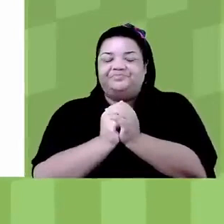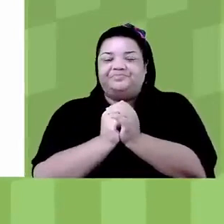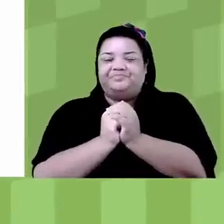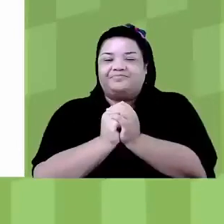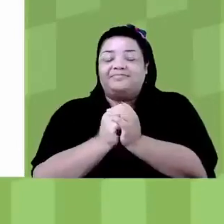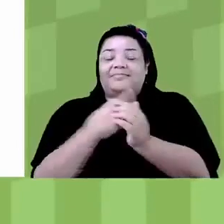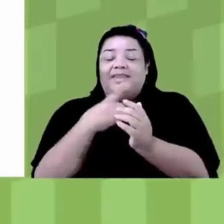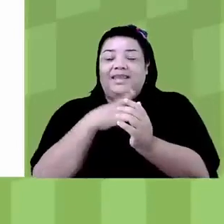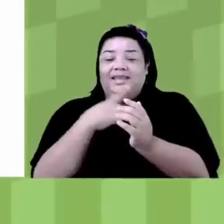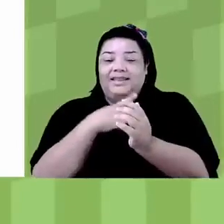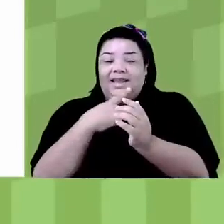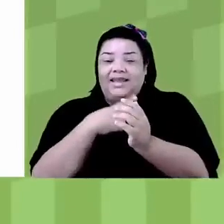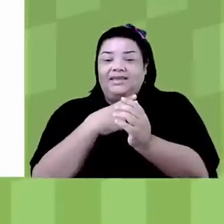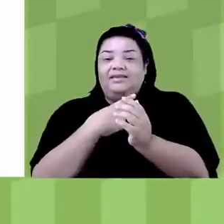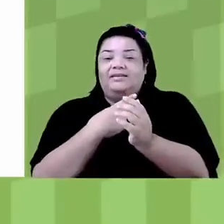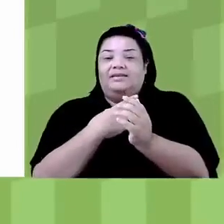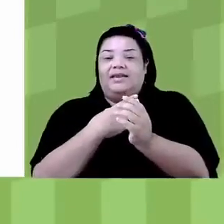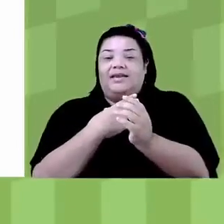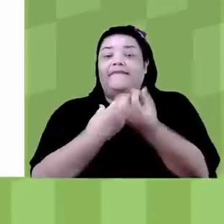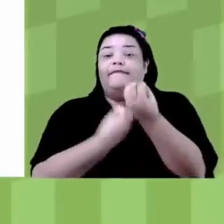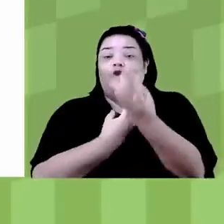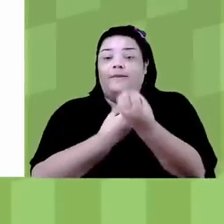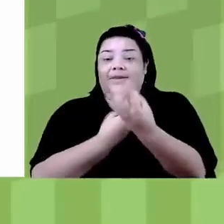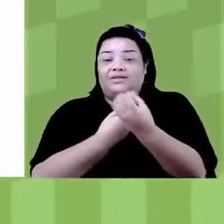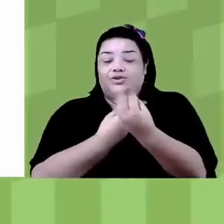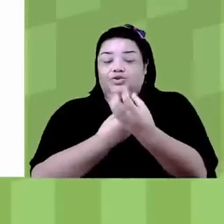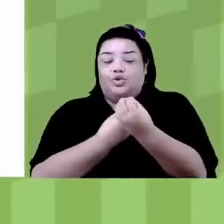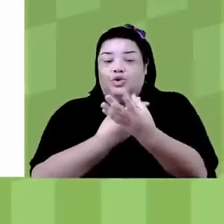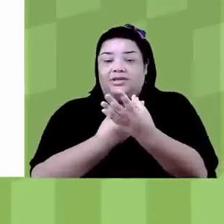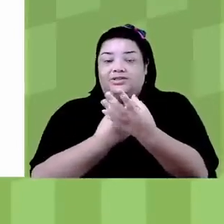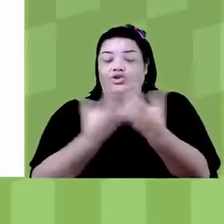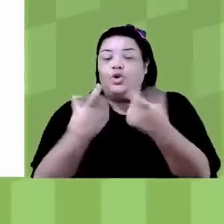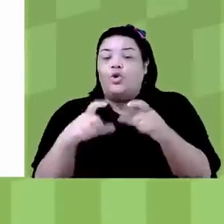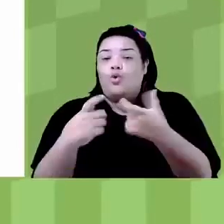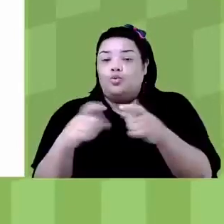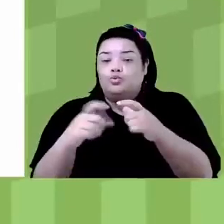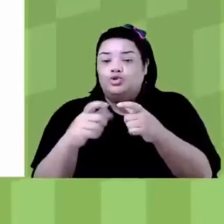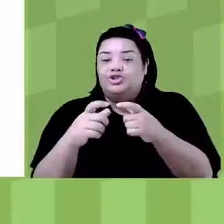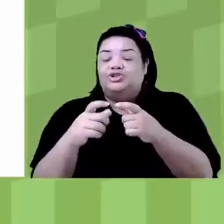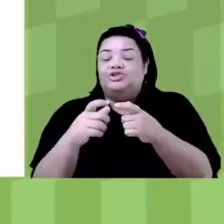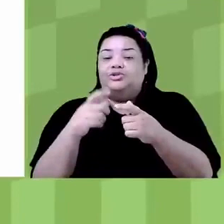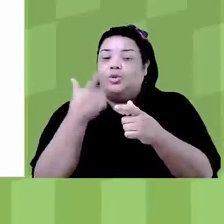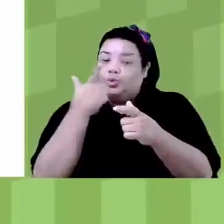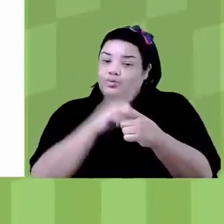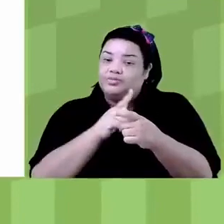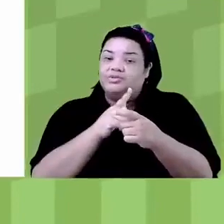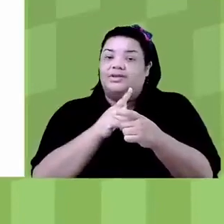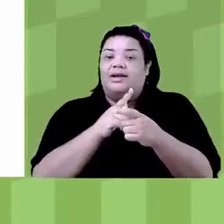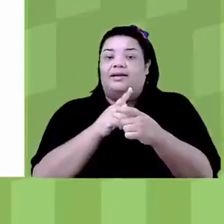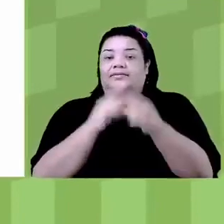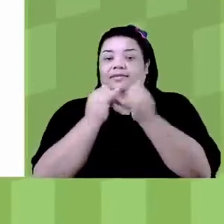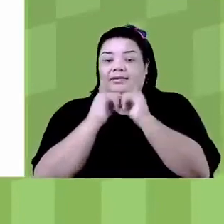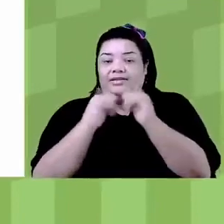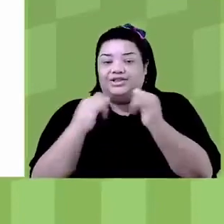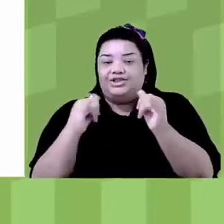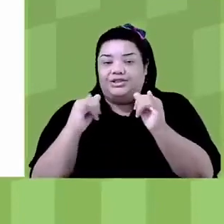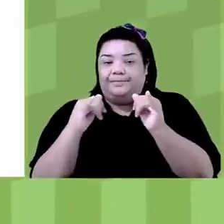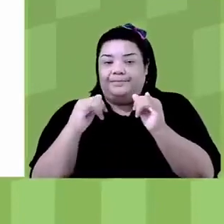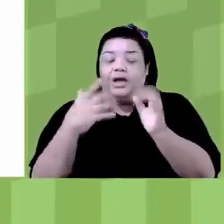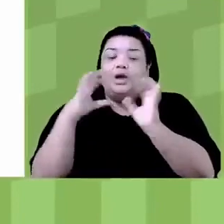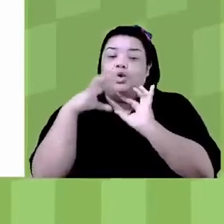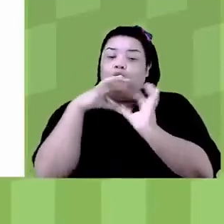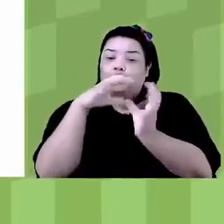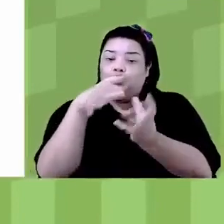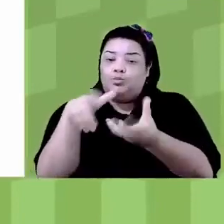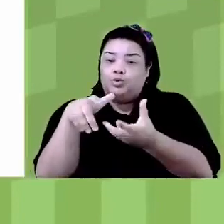energia por fonte, ou seja, carvão, gás natural, isso no mundo, e é possível ver que a maior parte é